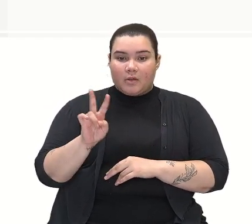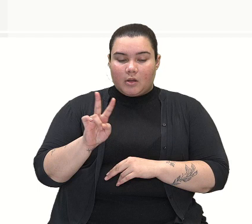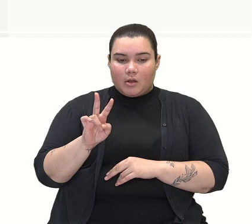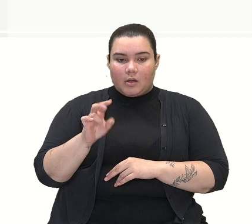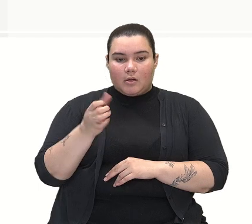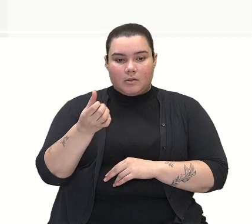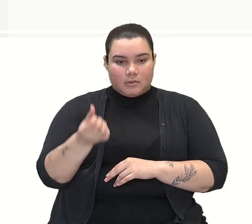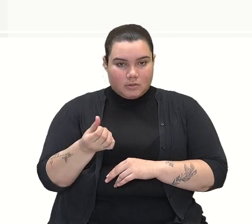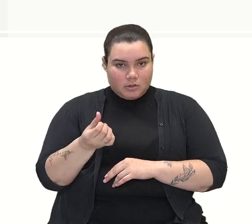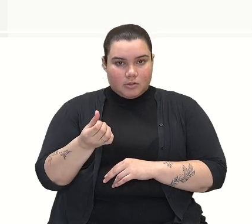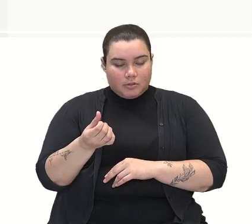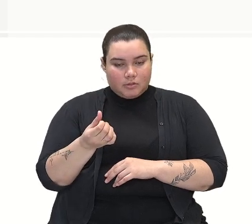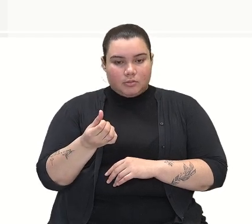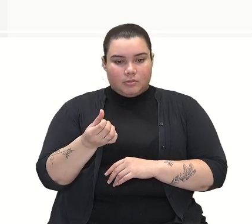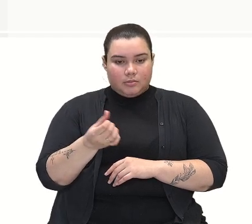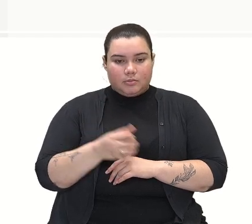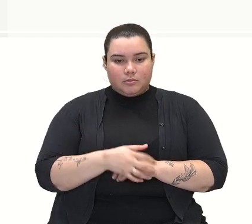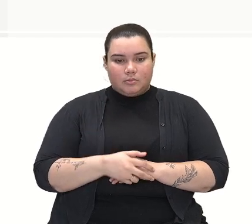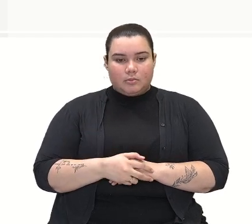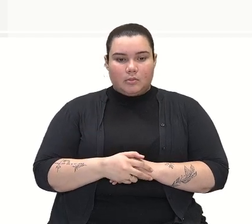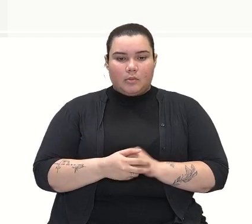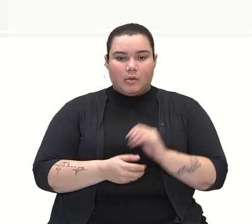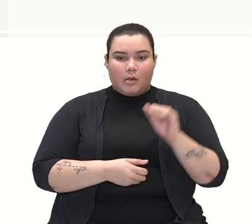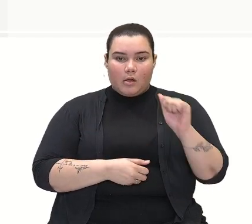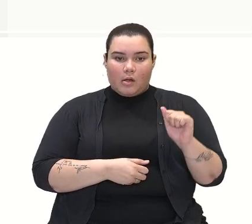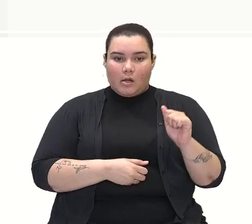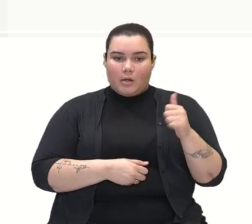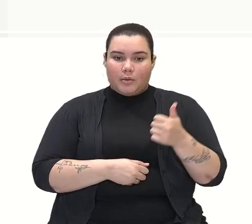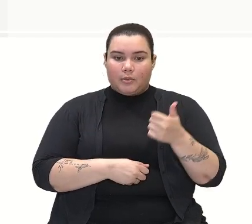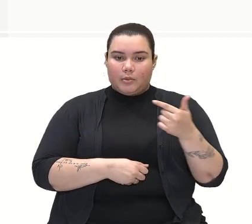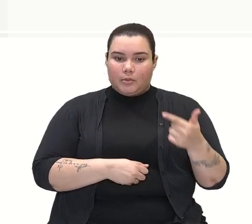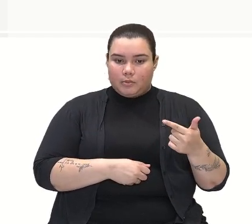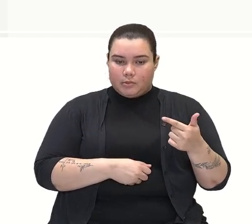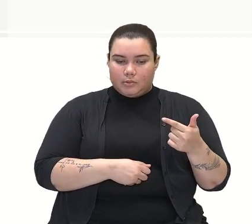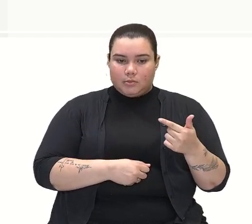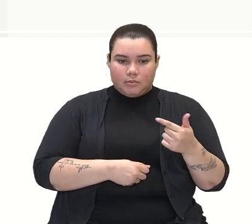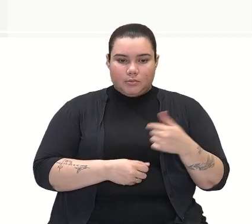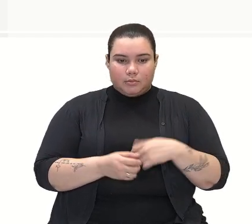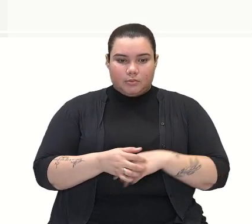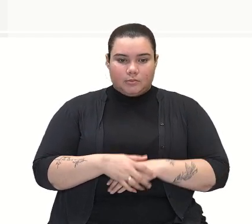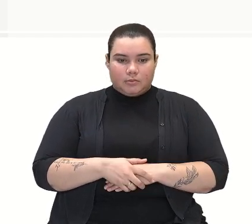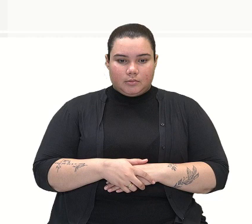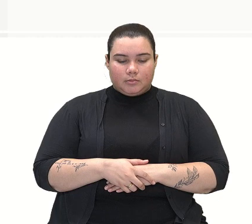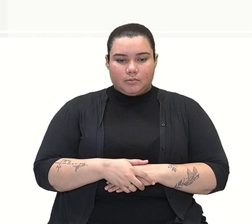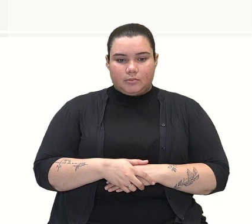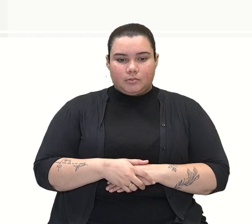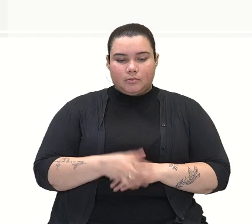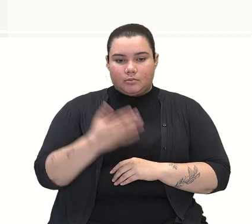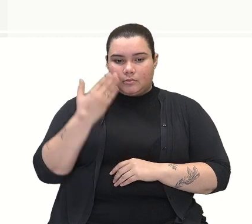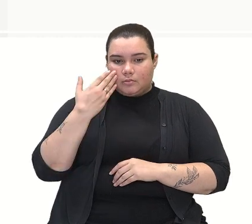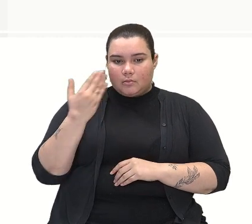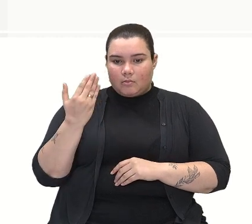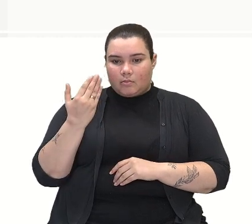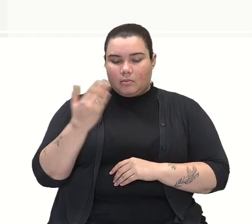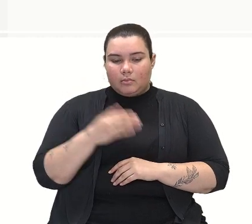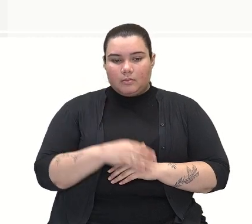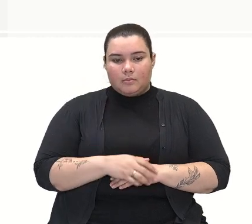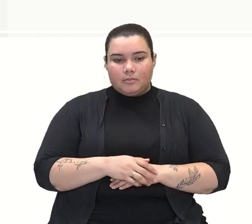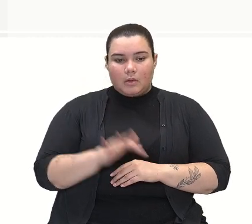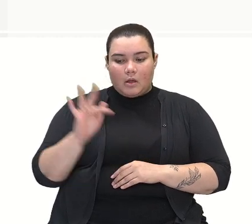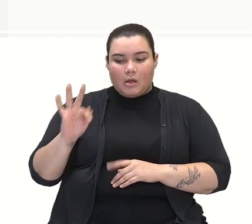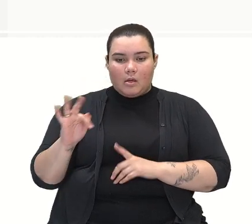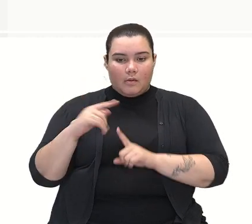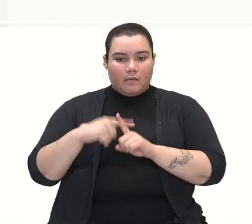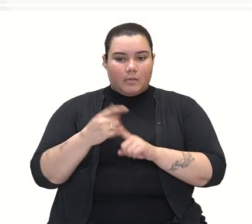são 6. As arestas são 12. Então, vai ficar assim. F mais 6 igual a